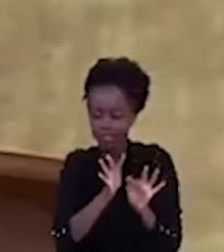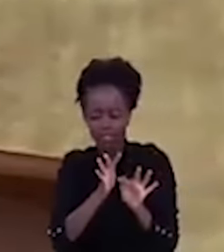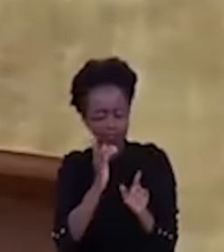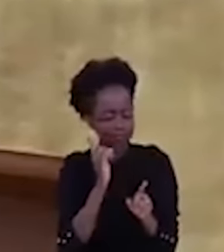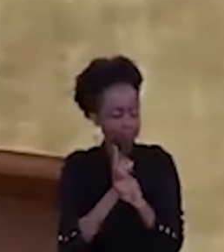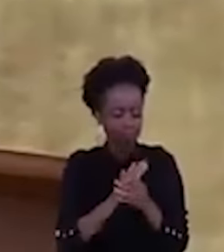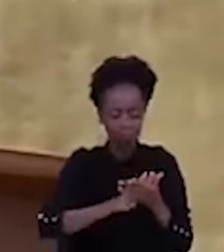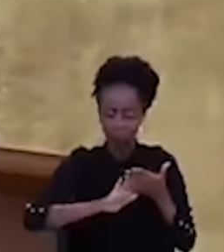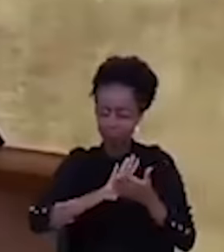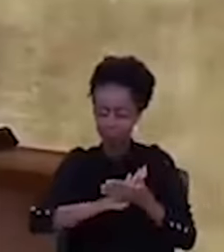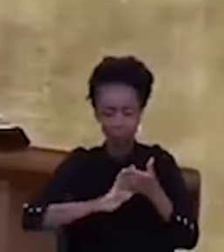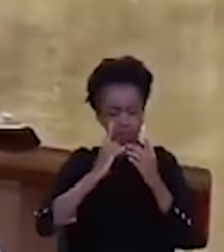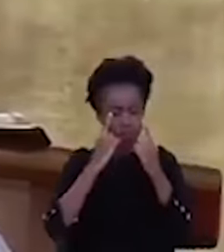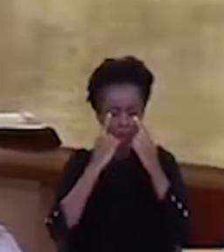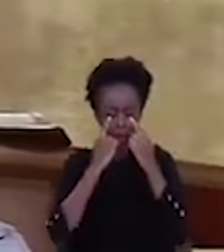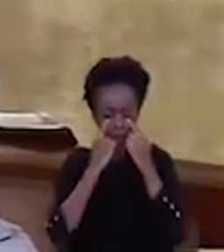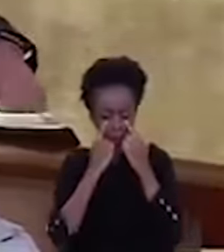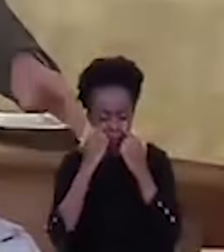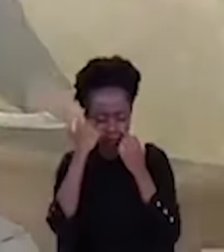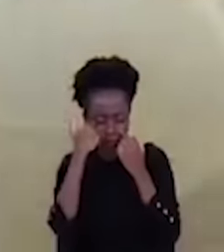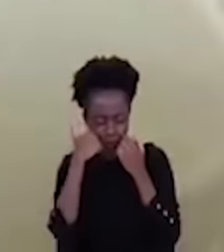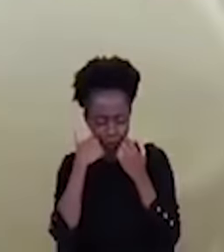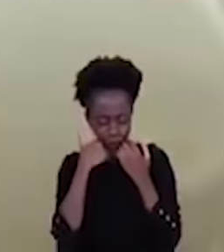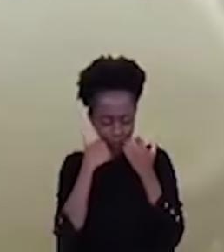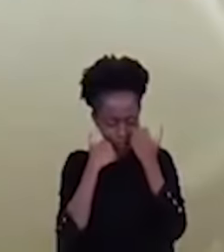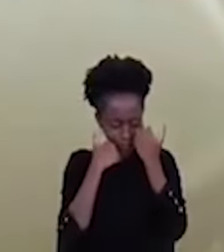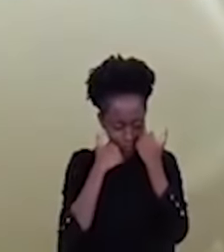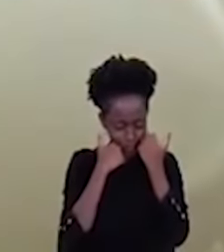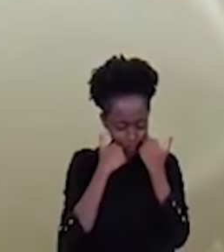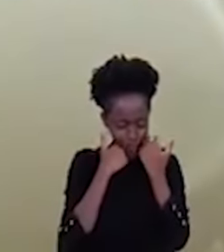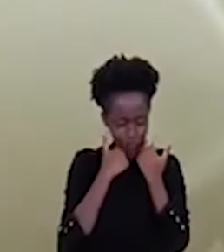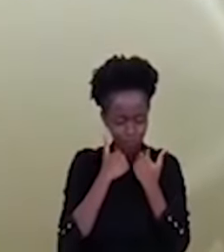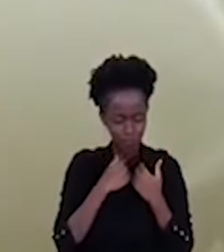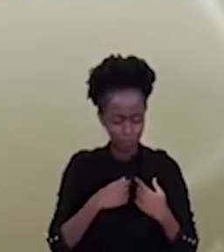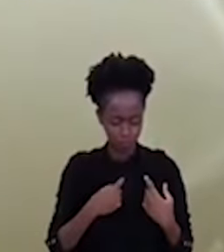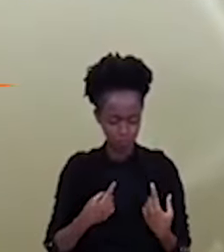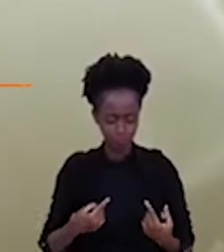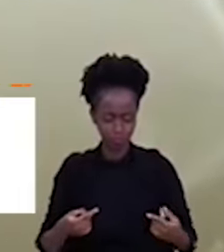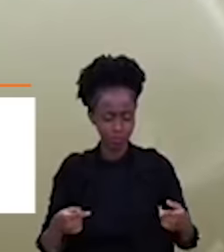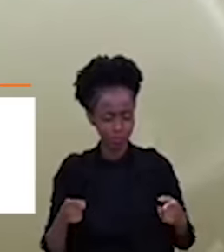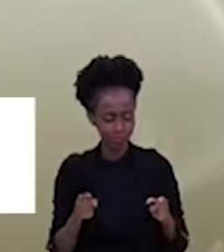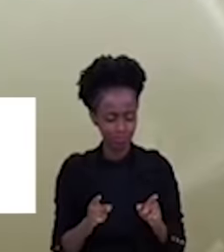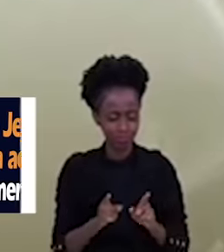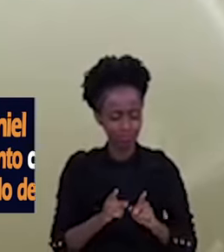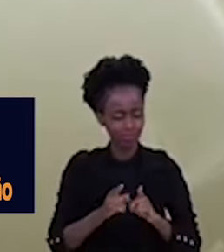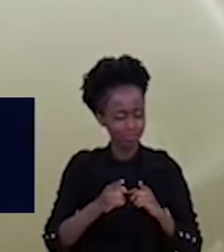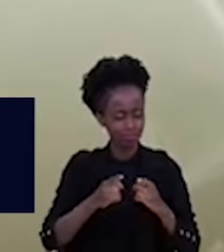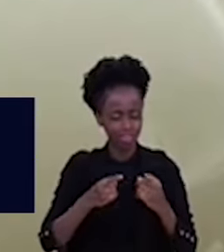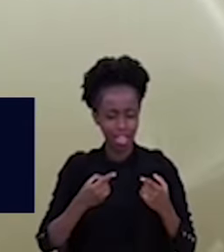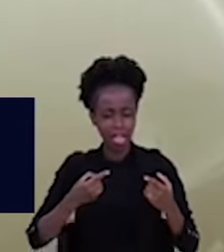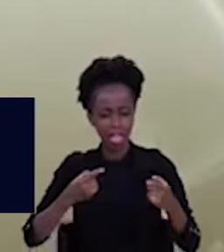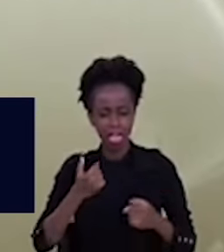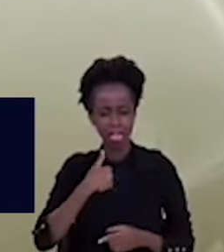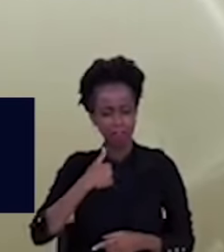alma cheia de agruras. Eu chorava tanto. Eu chorava tanto. E tentando achar